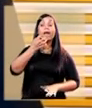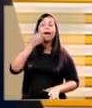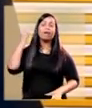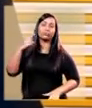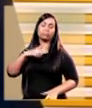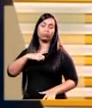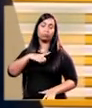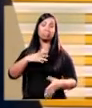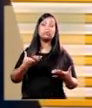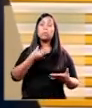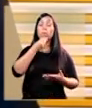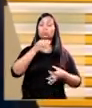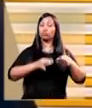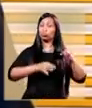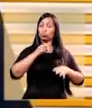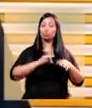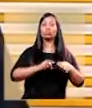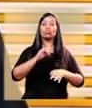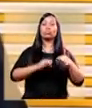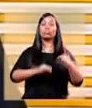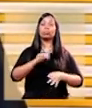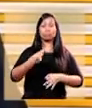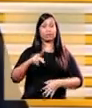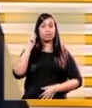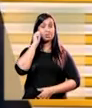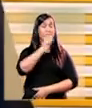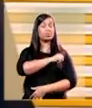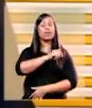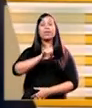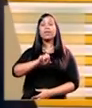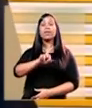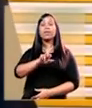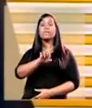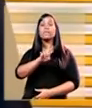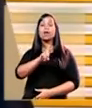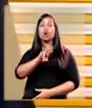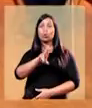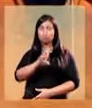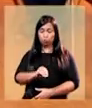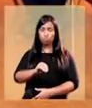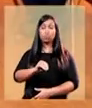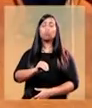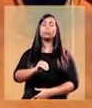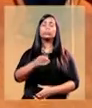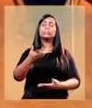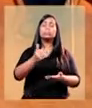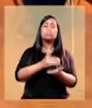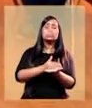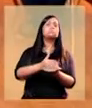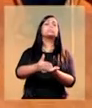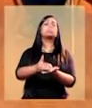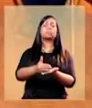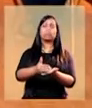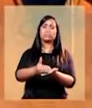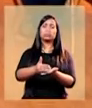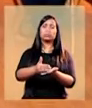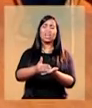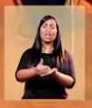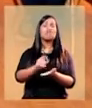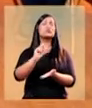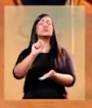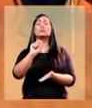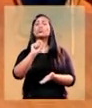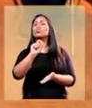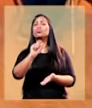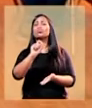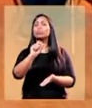adotar. O juiz da Vara da Infância e Juventude aqui de Rio Preto, doutor Evandro Pelarim, está aqui com a gente. Doutor, para a gente começar,